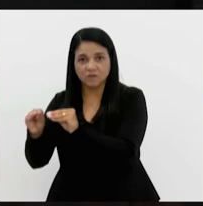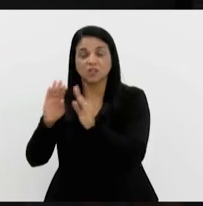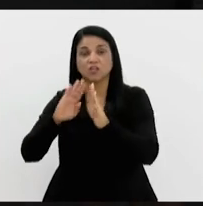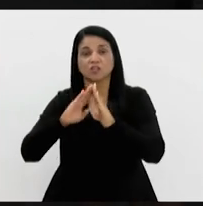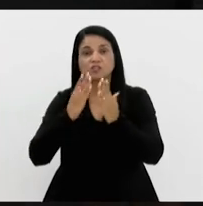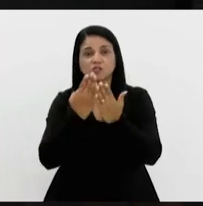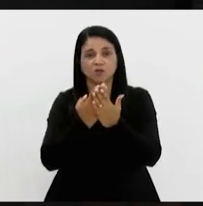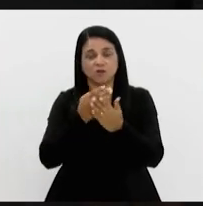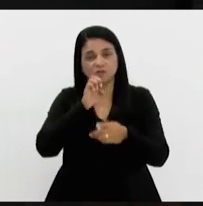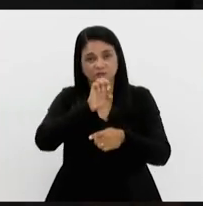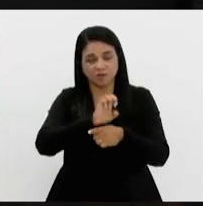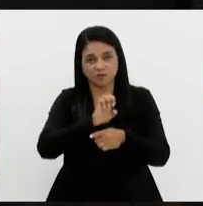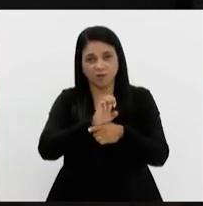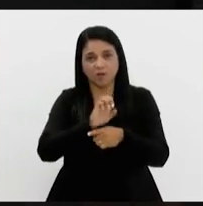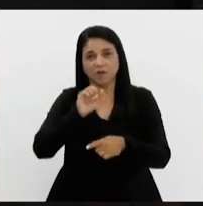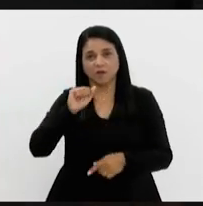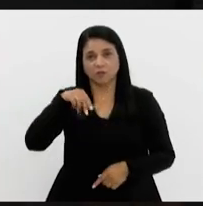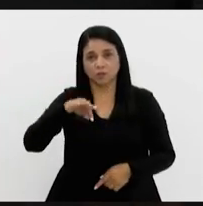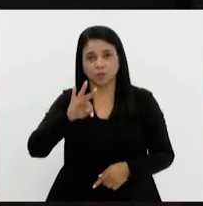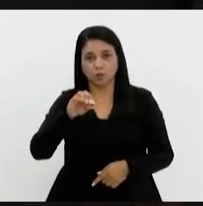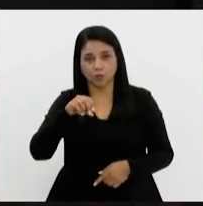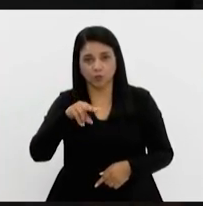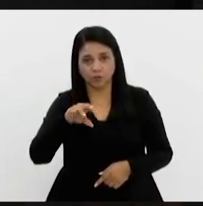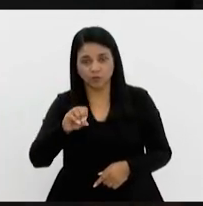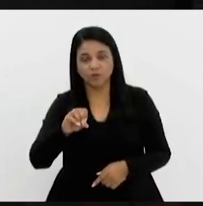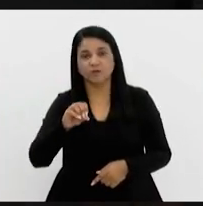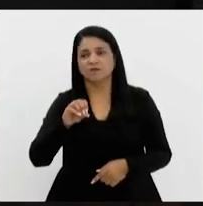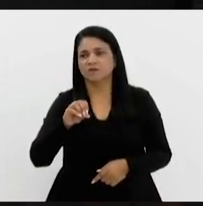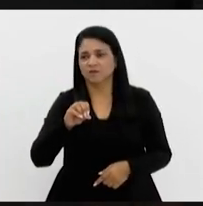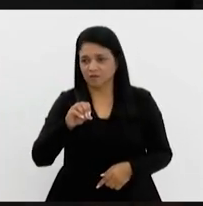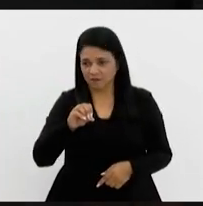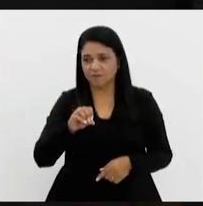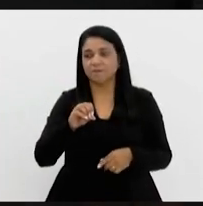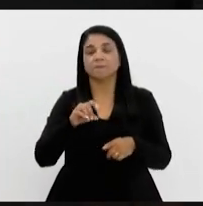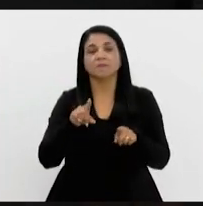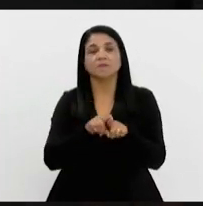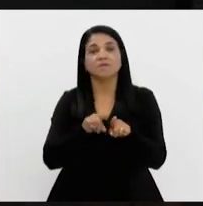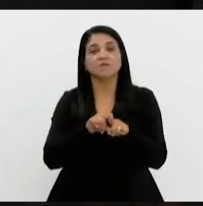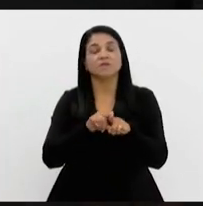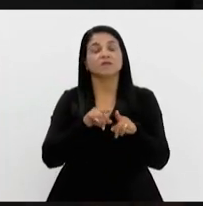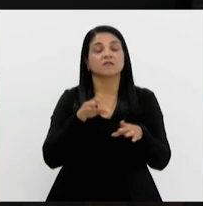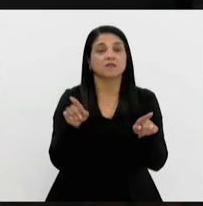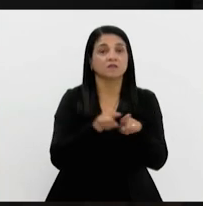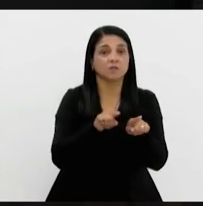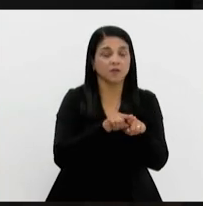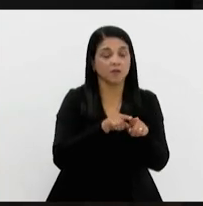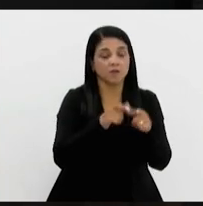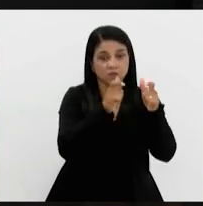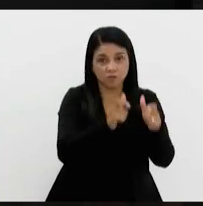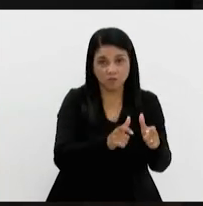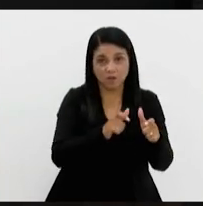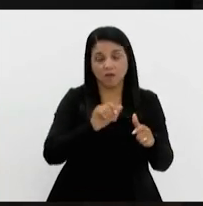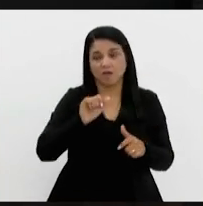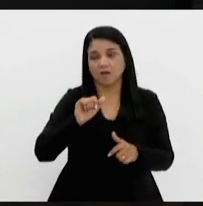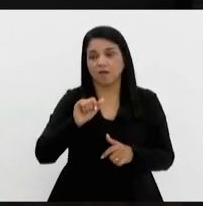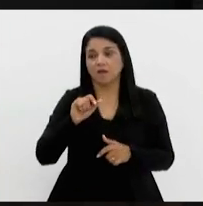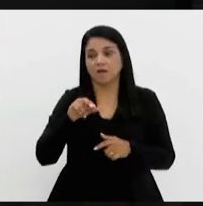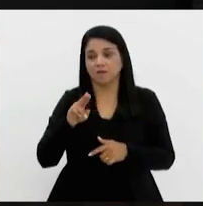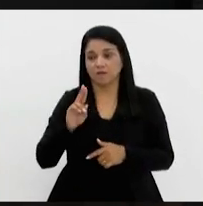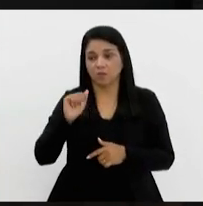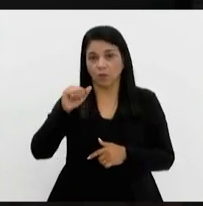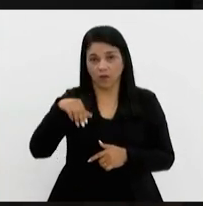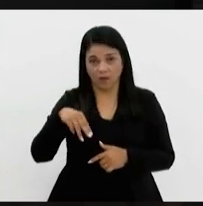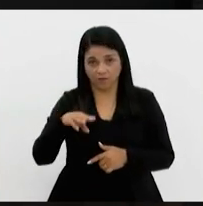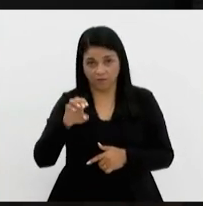para a estrutura da Universidade Estadual do Norte Fluminense Darcy Ribeiro UENF e dá outras providências. Parecer